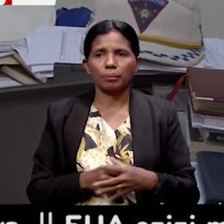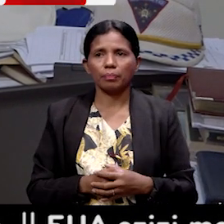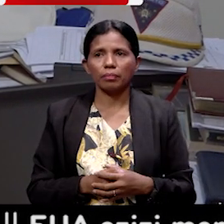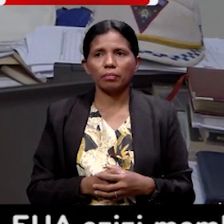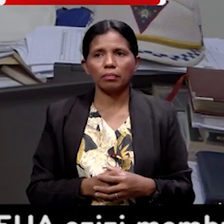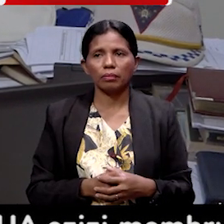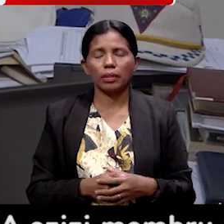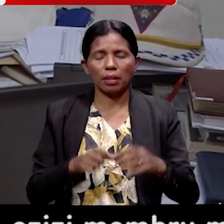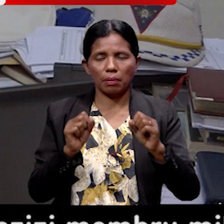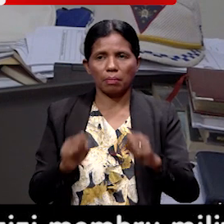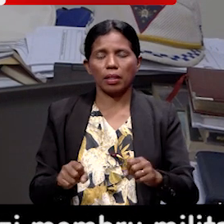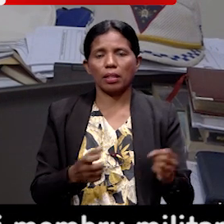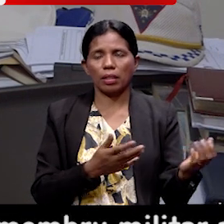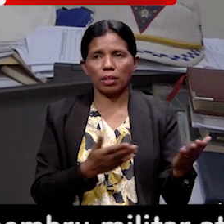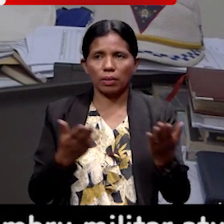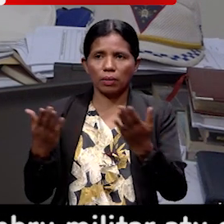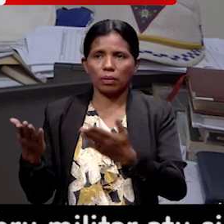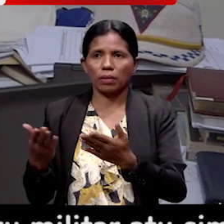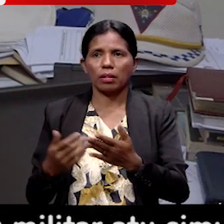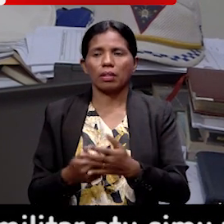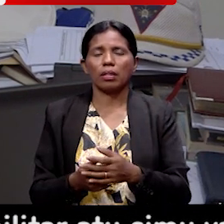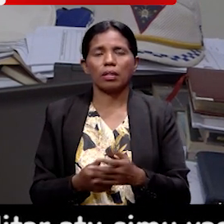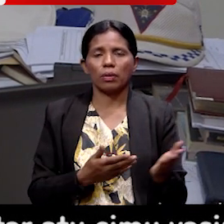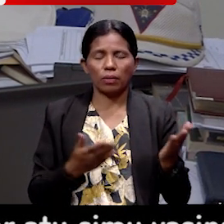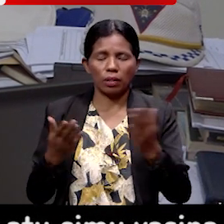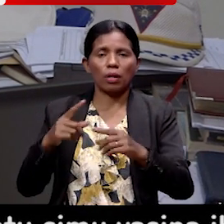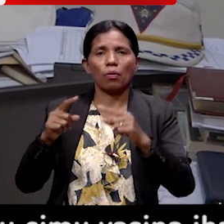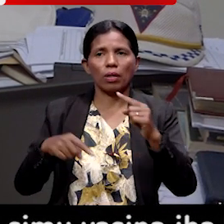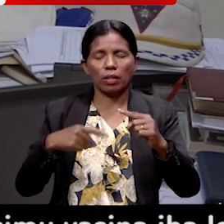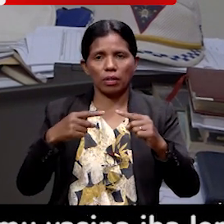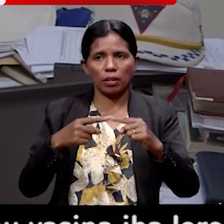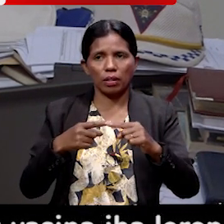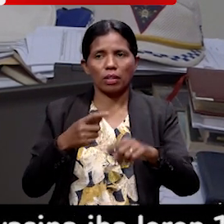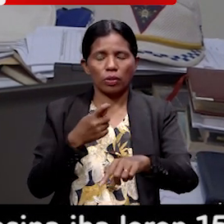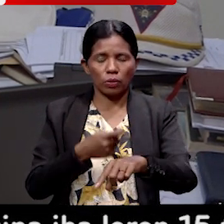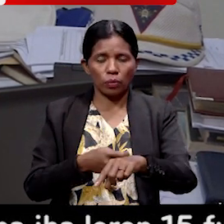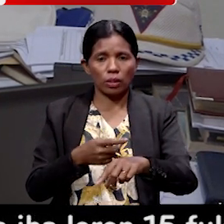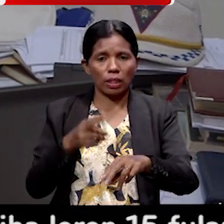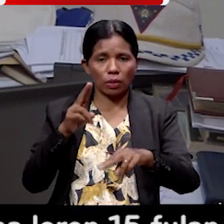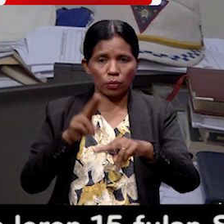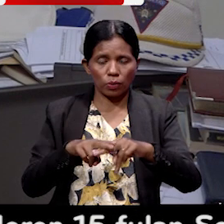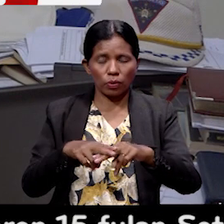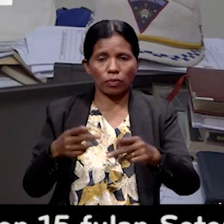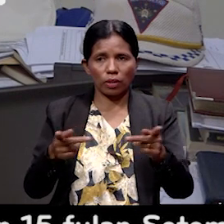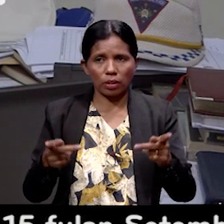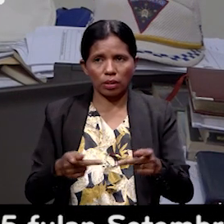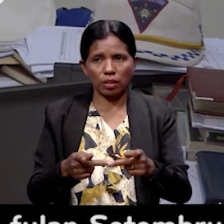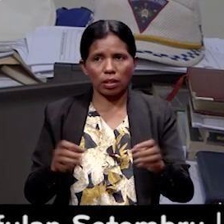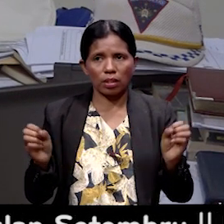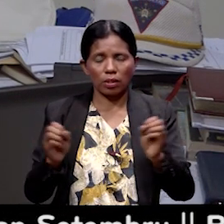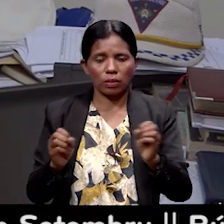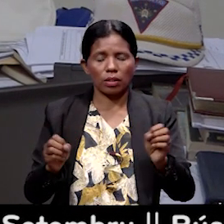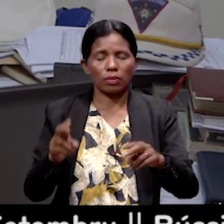Mai be bele tula. Mai be bele tula pa zero sira ne, wa inhira ia tur fati nebe, la osa tu tau de